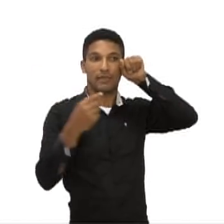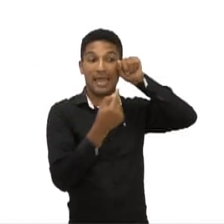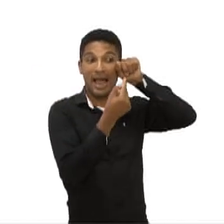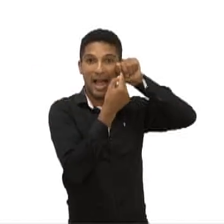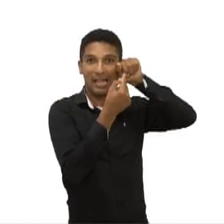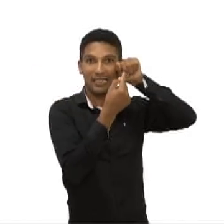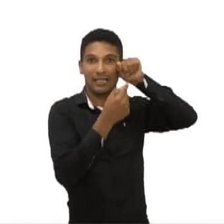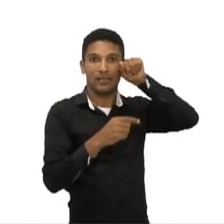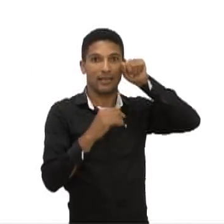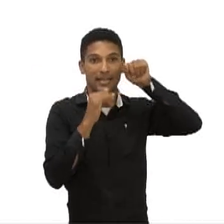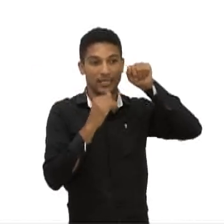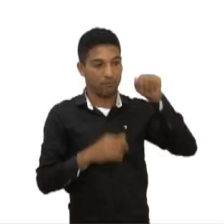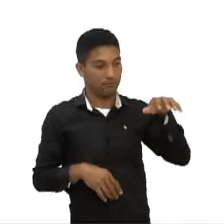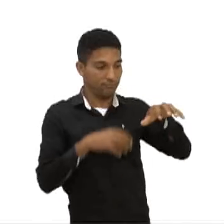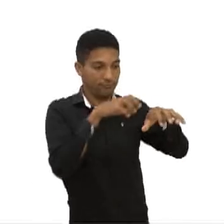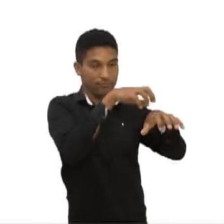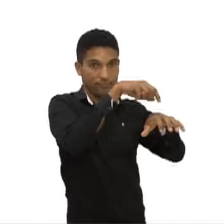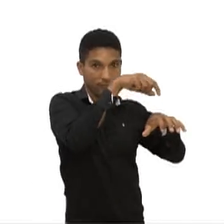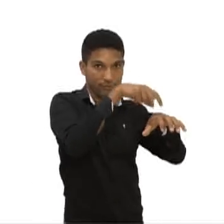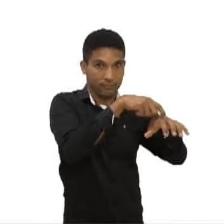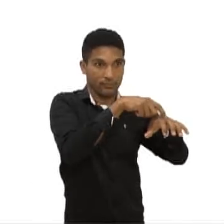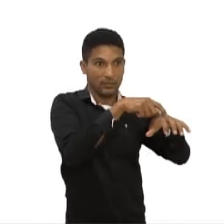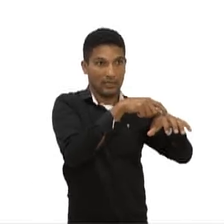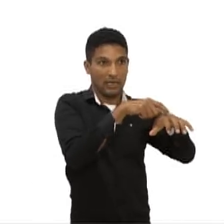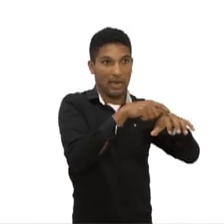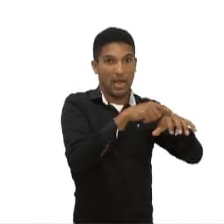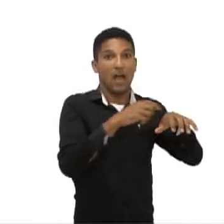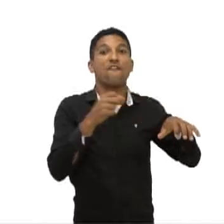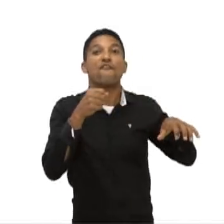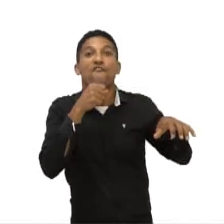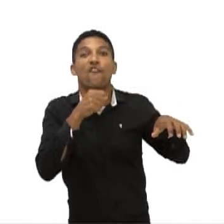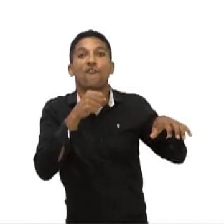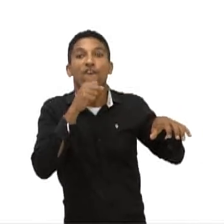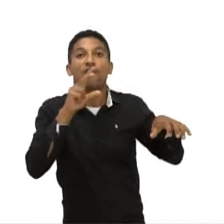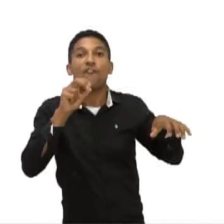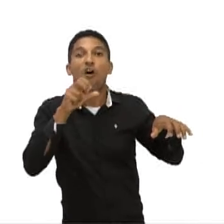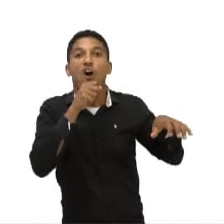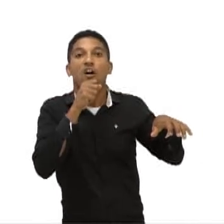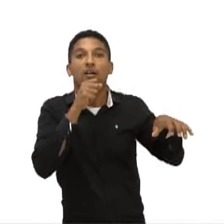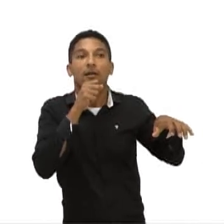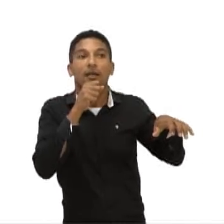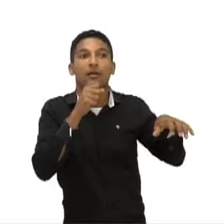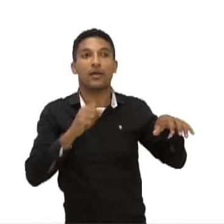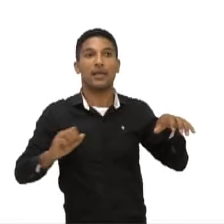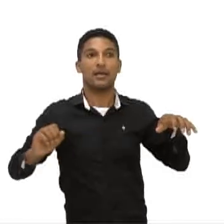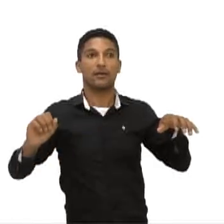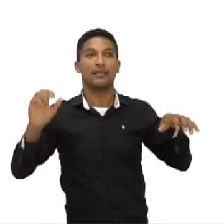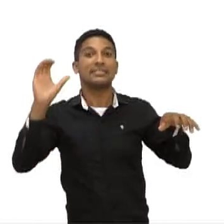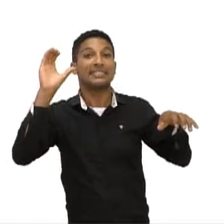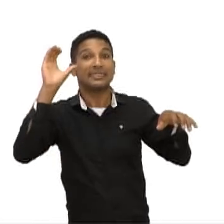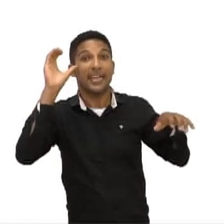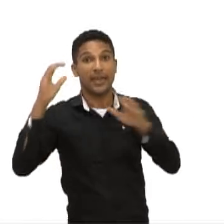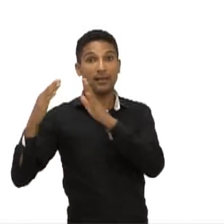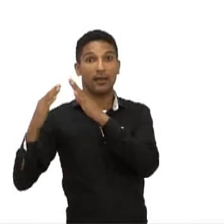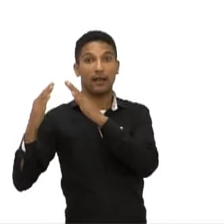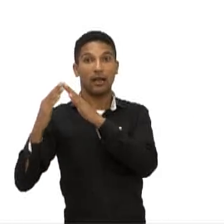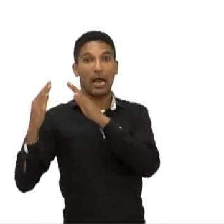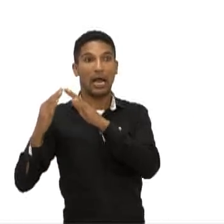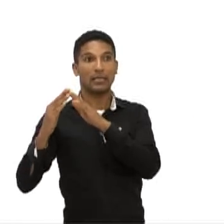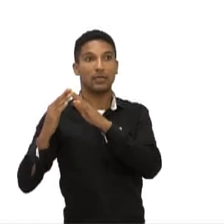C. Ele tem 2 caminhos para seguir e pretende seguir pelo mais curto. Qual que é o trajeto mais